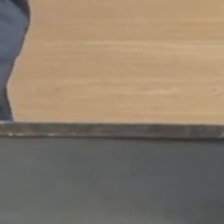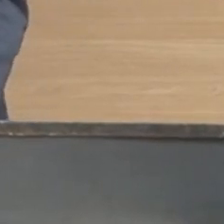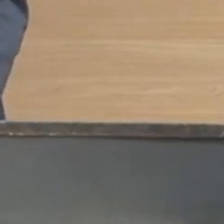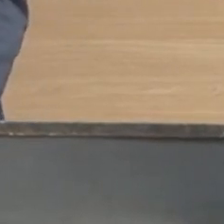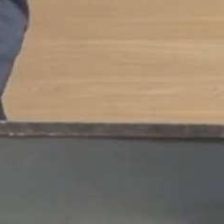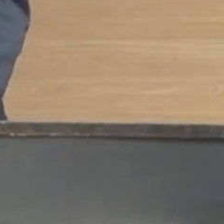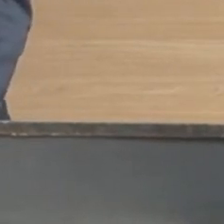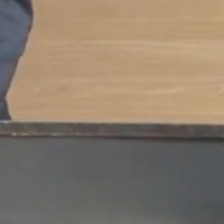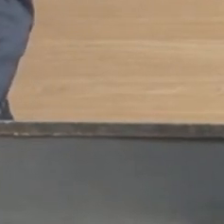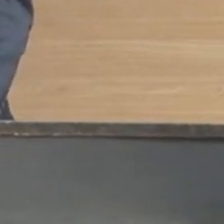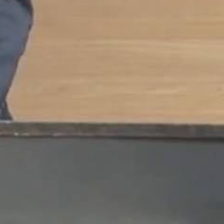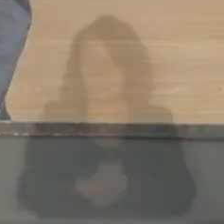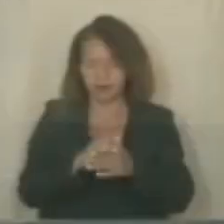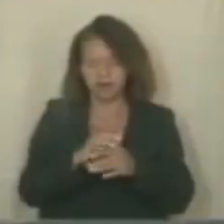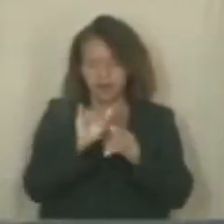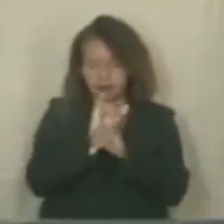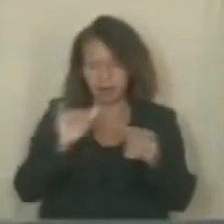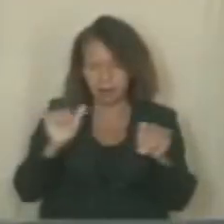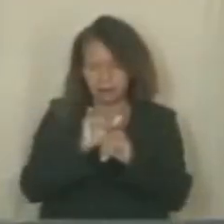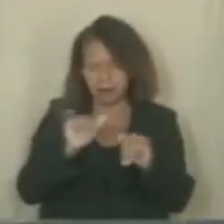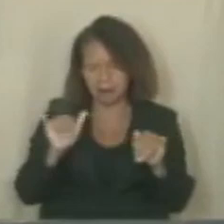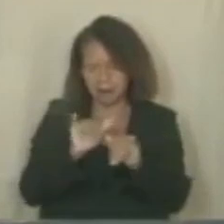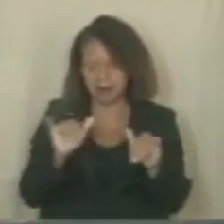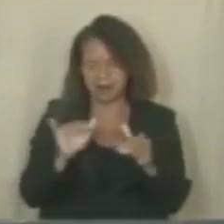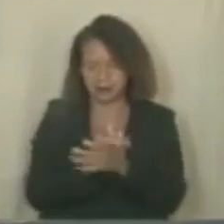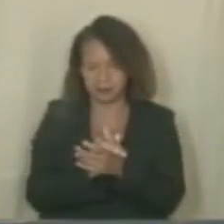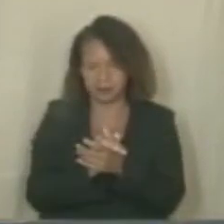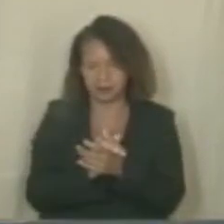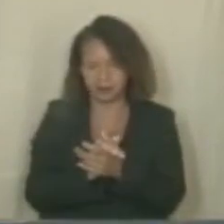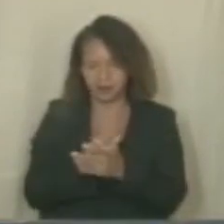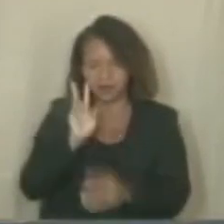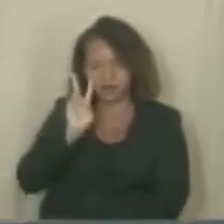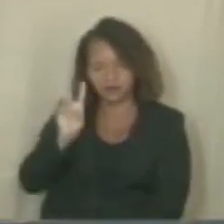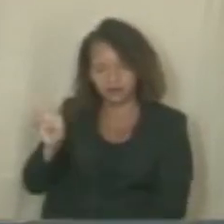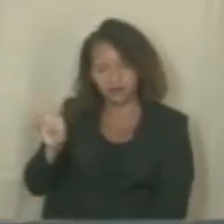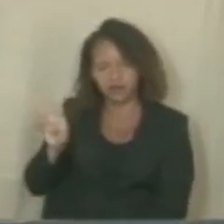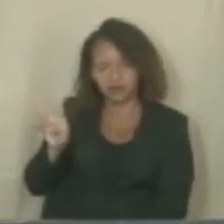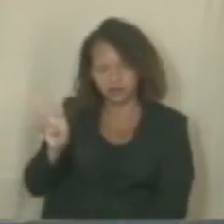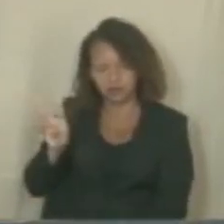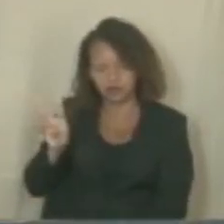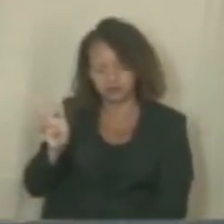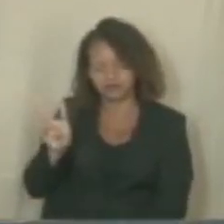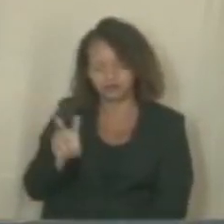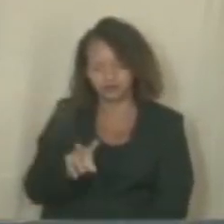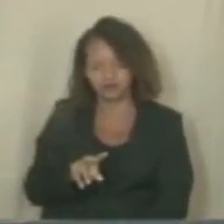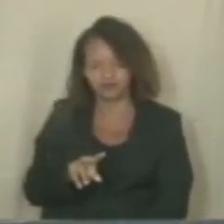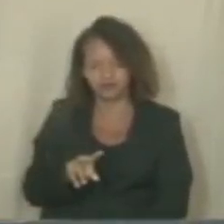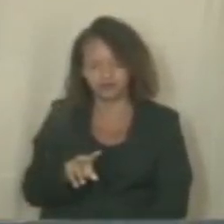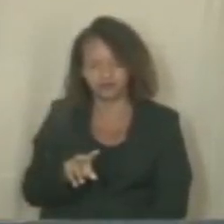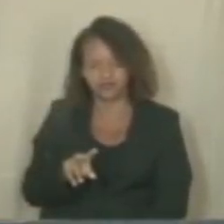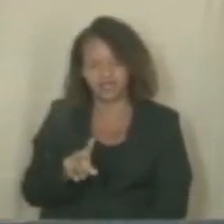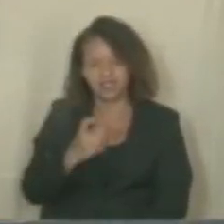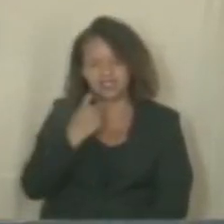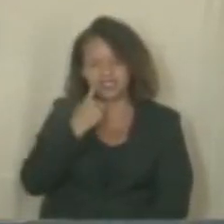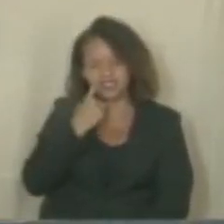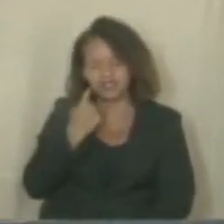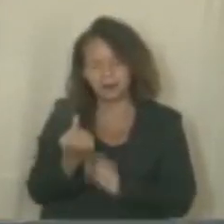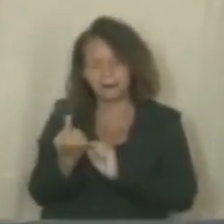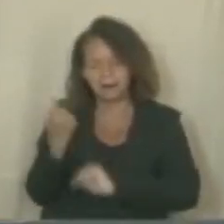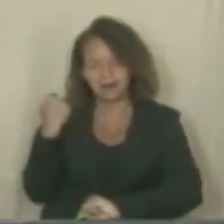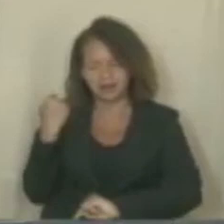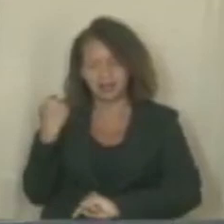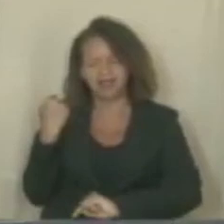do Legislativo Municipal. A repercussão do que vimos, vereador Luiz Eustáquio, no dia de sexta-feira